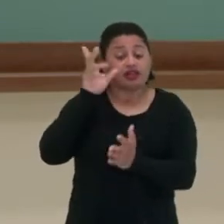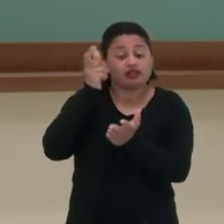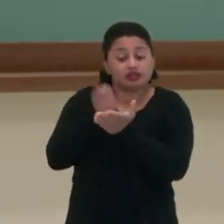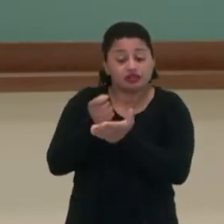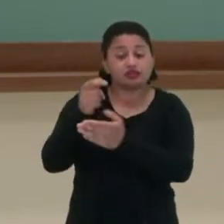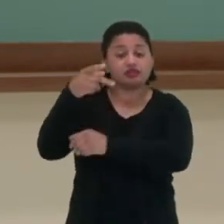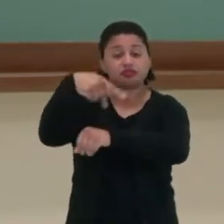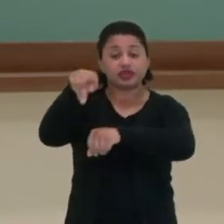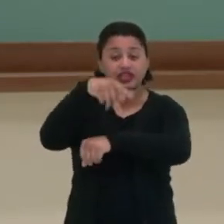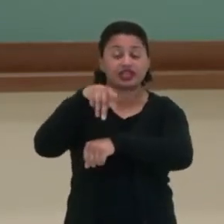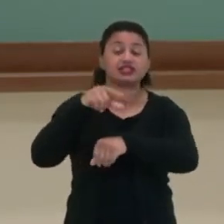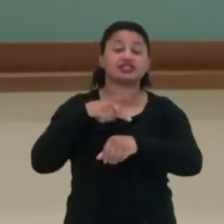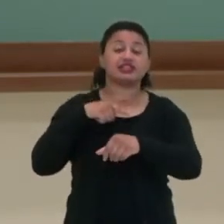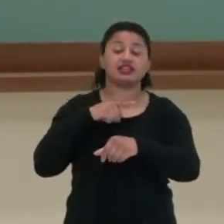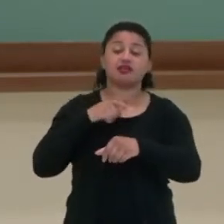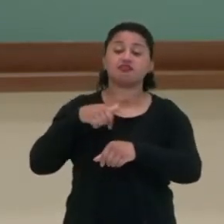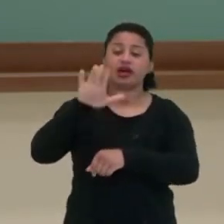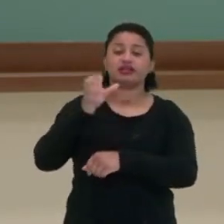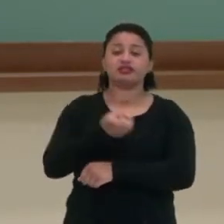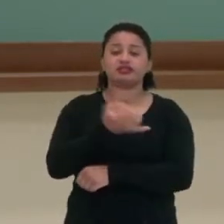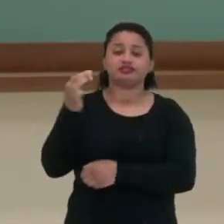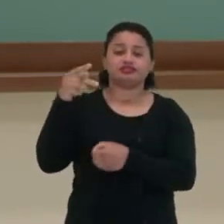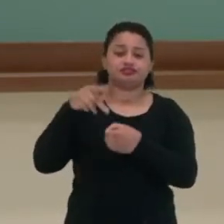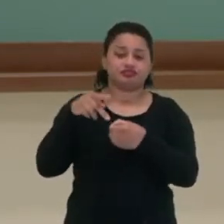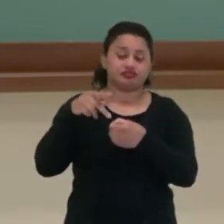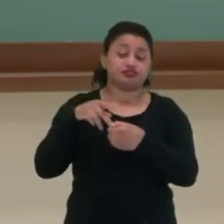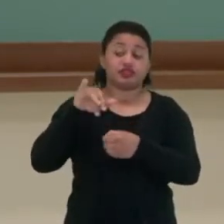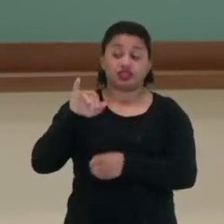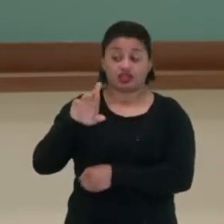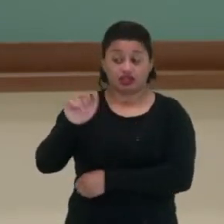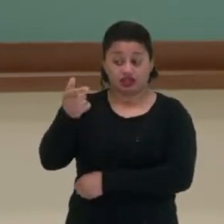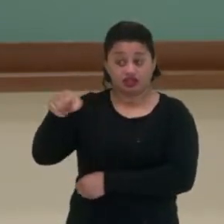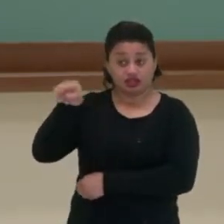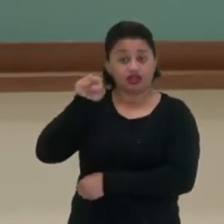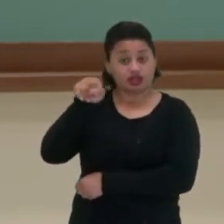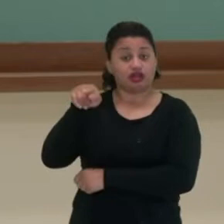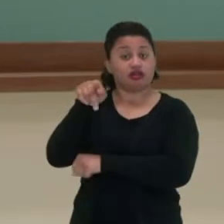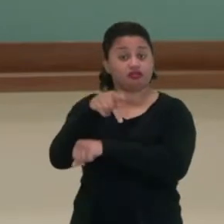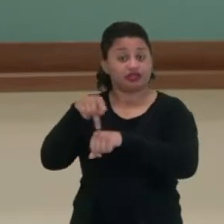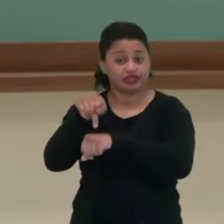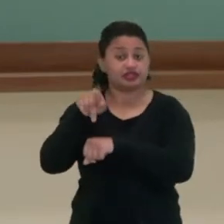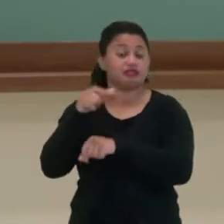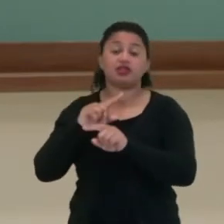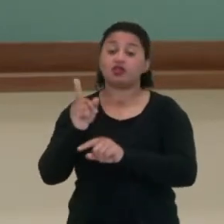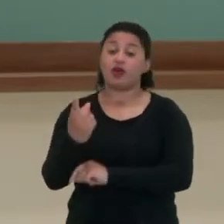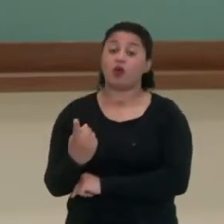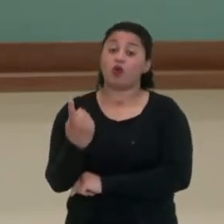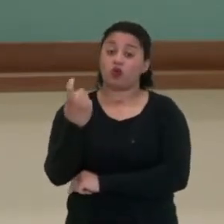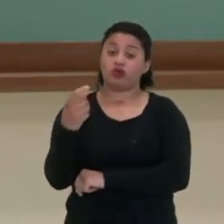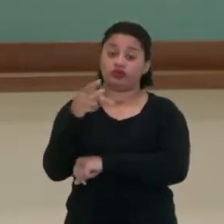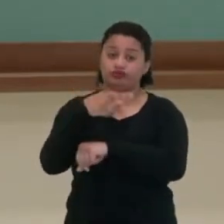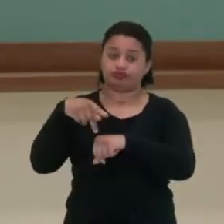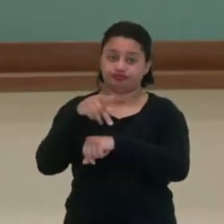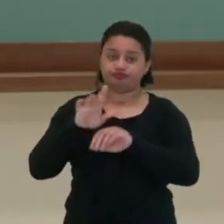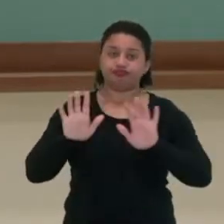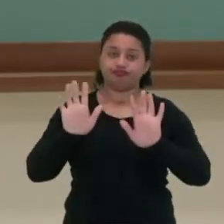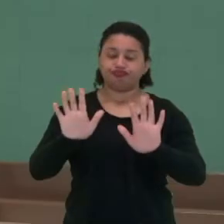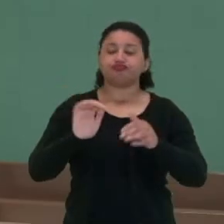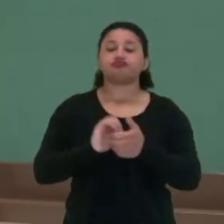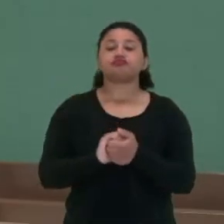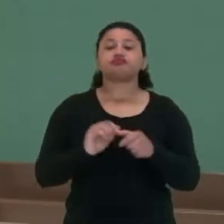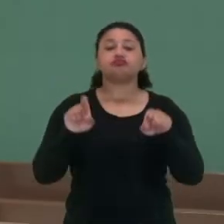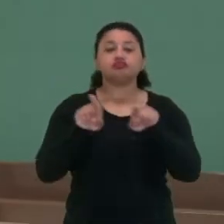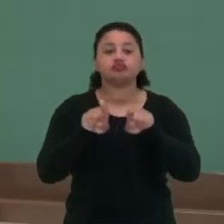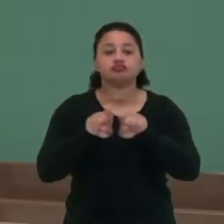a maior quantidade de petróleo, dos quais o Irã é um desses países, mas não é o único país. E também, quando a